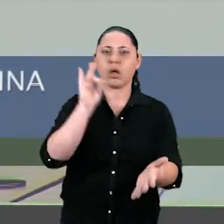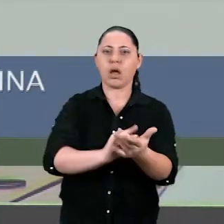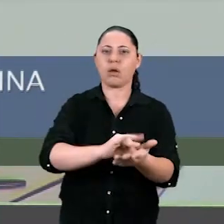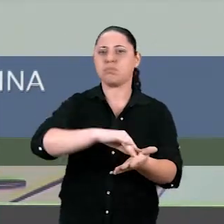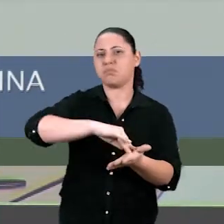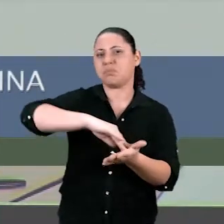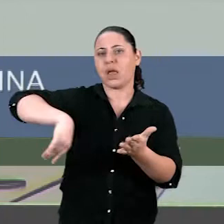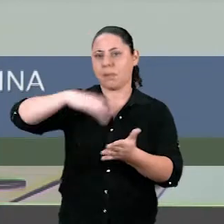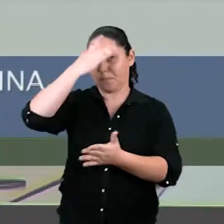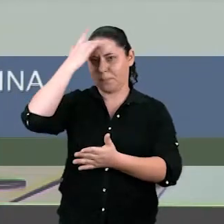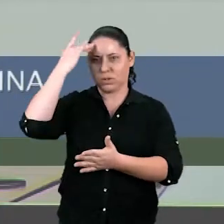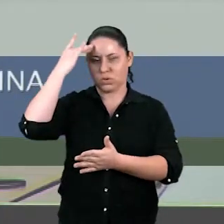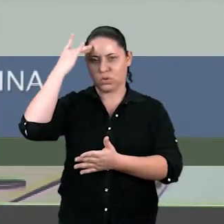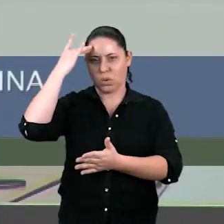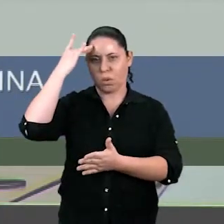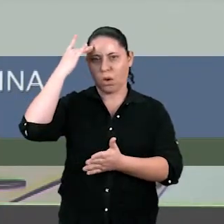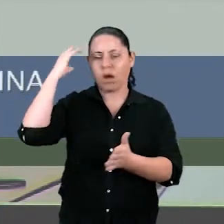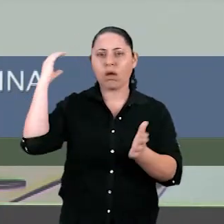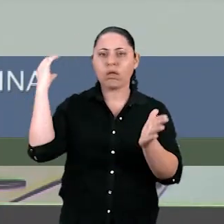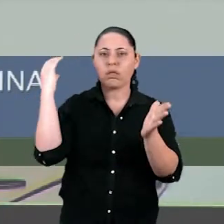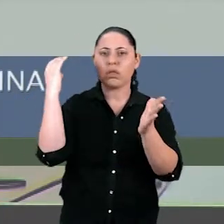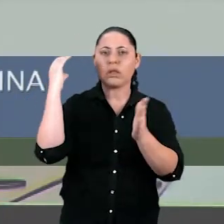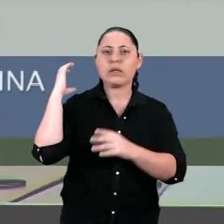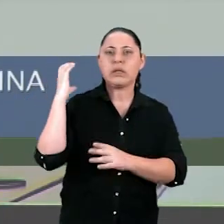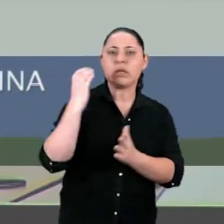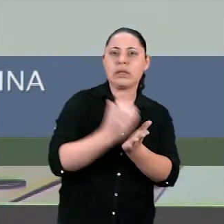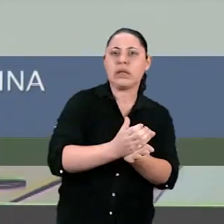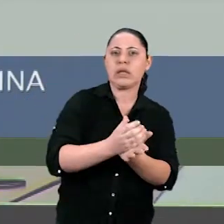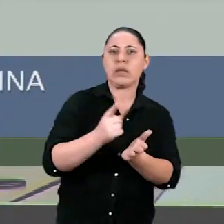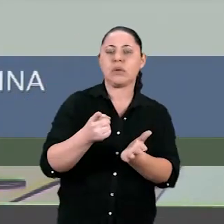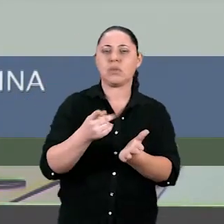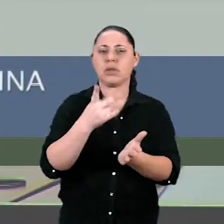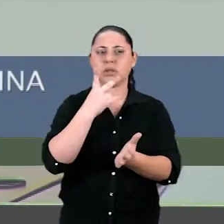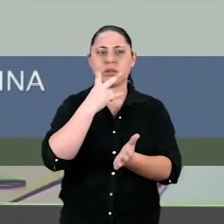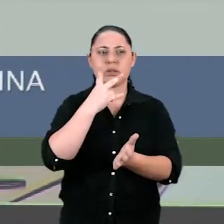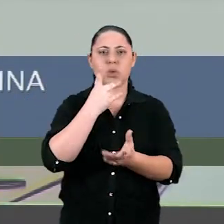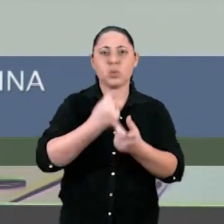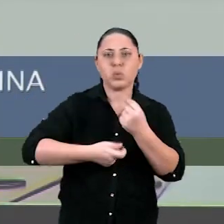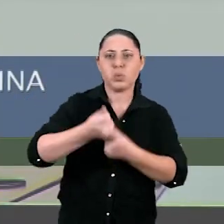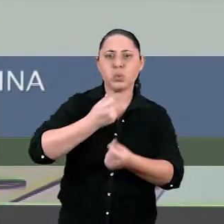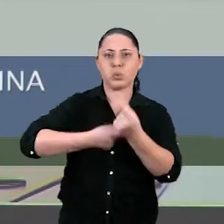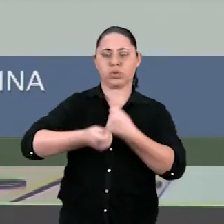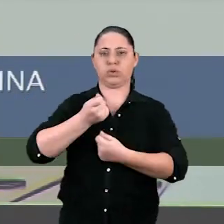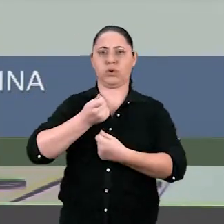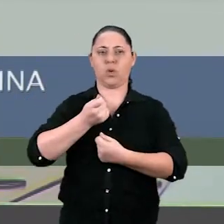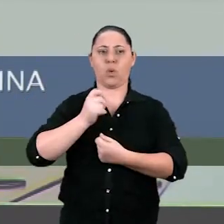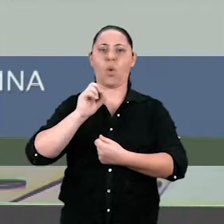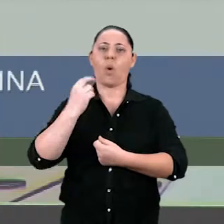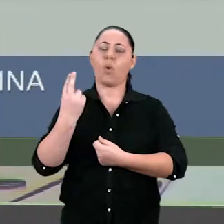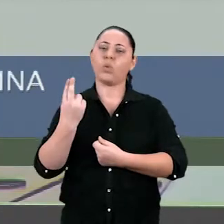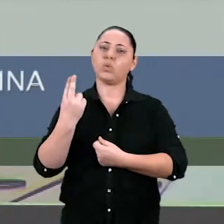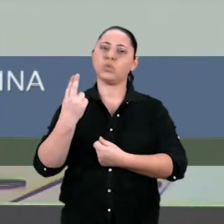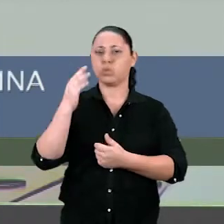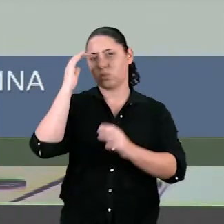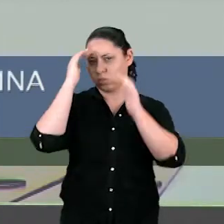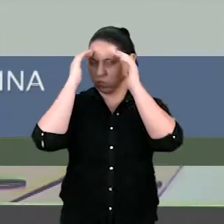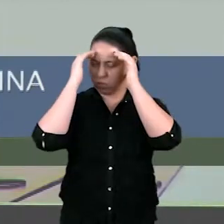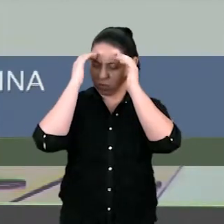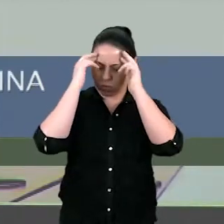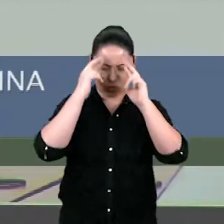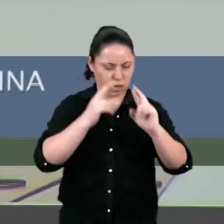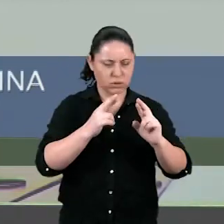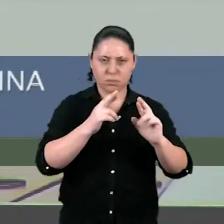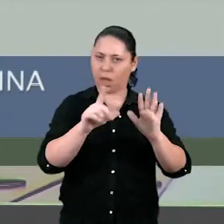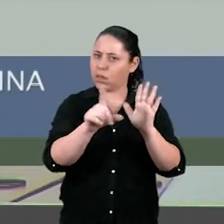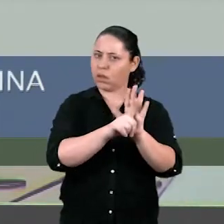responsabilidade ou um presidente que atenta, de fato, contra a ordem democrática, mas com um presidente que não tem condições de